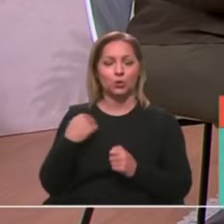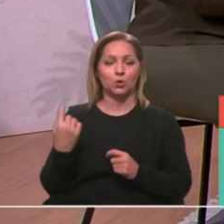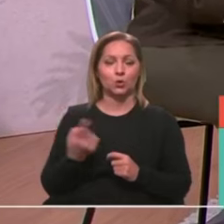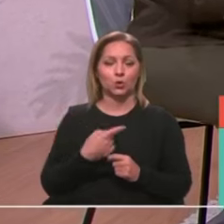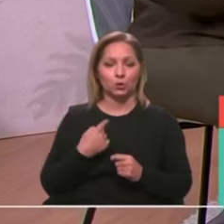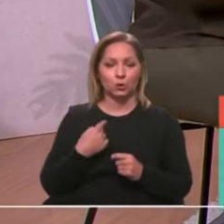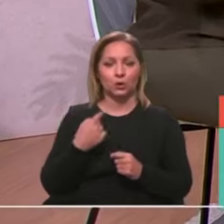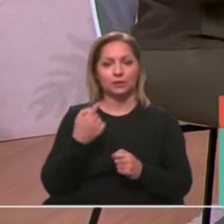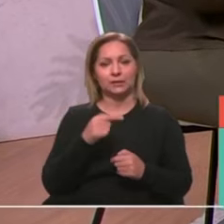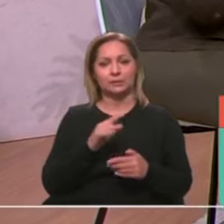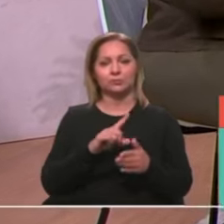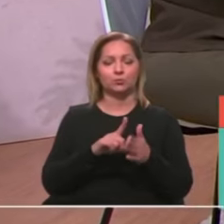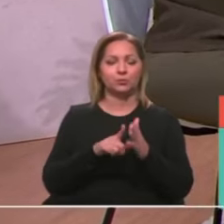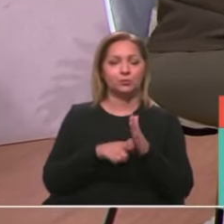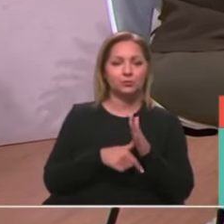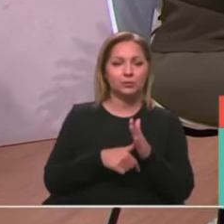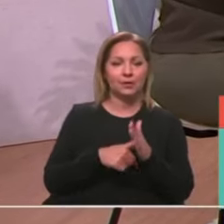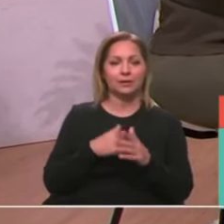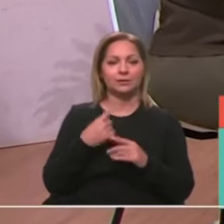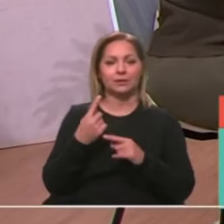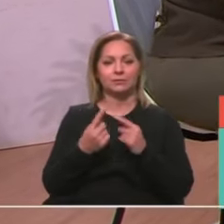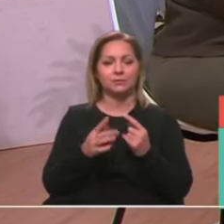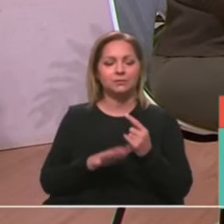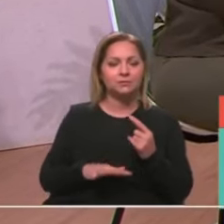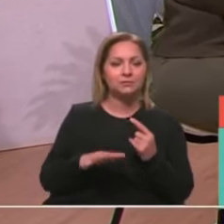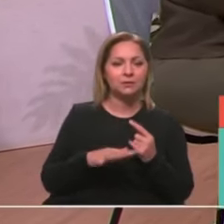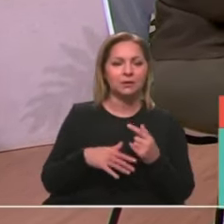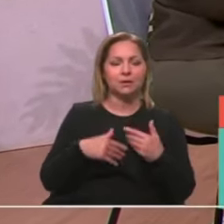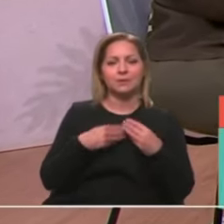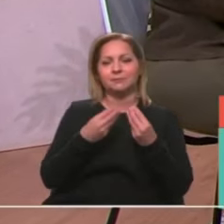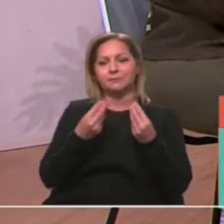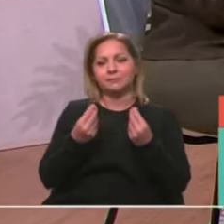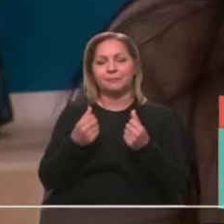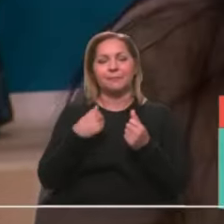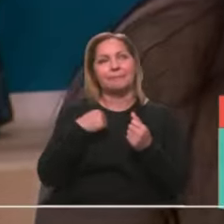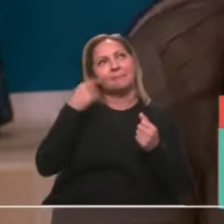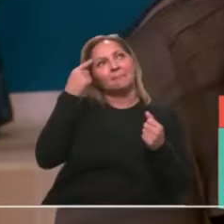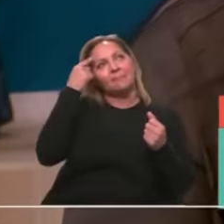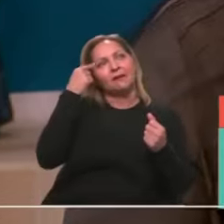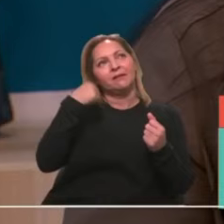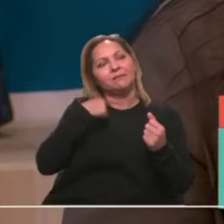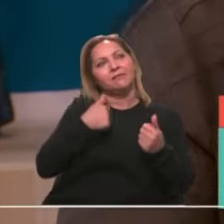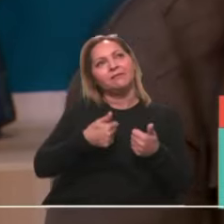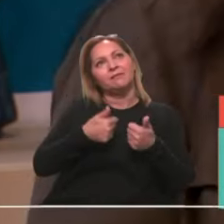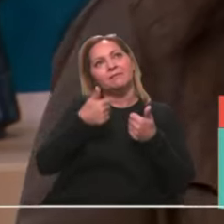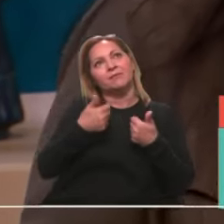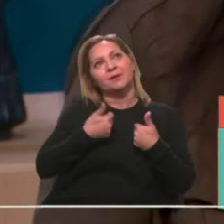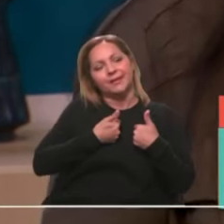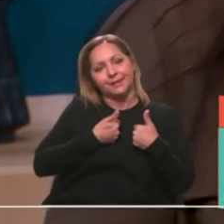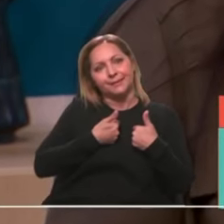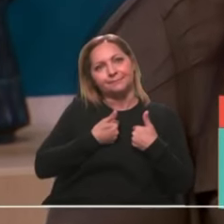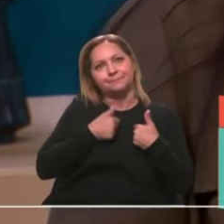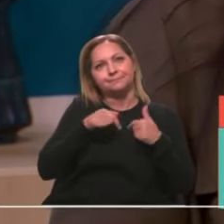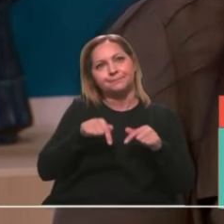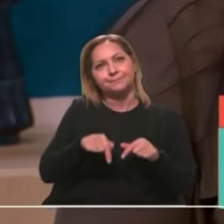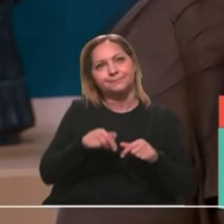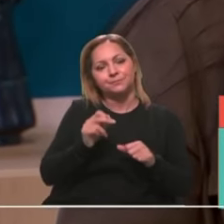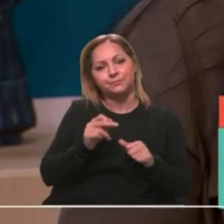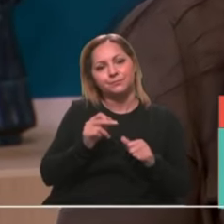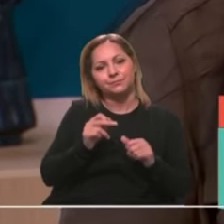Okay. Em projetos ou em situações ou com amizades ou com hábitos que pensamos que é bom para nós, não é? E estando neste ano